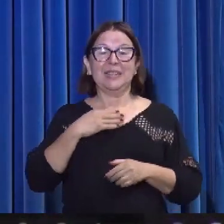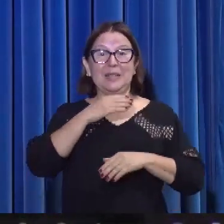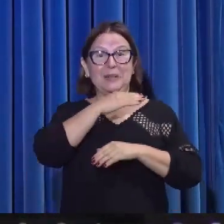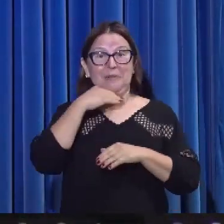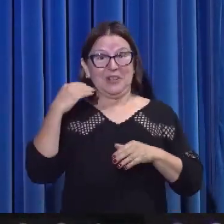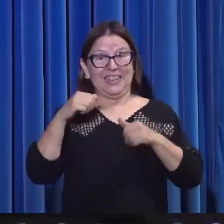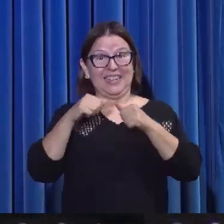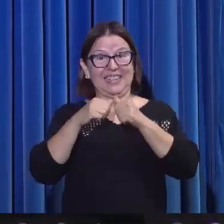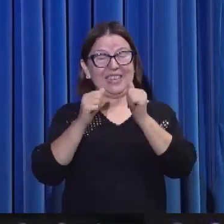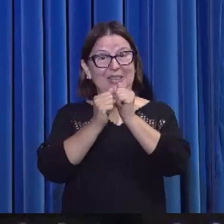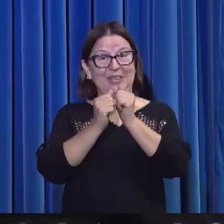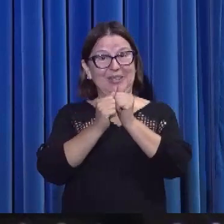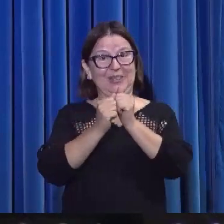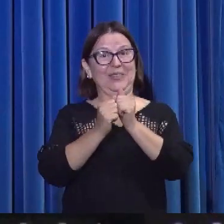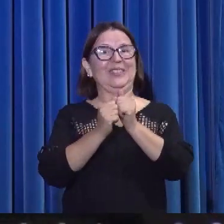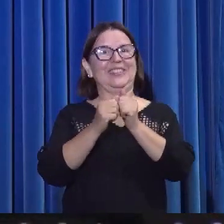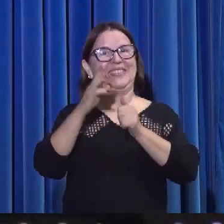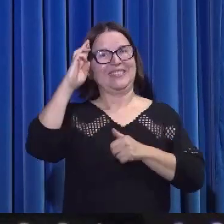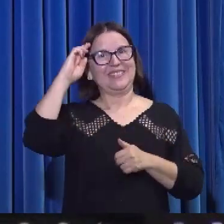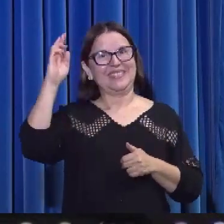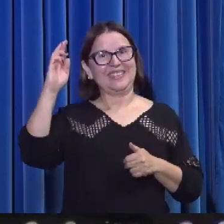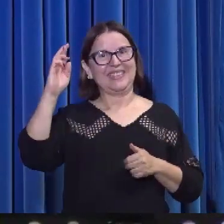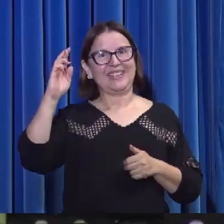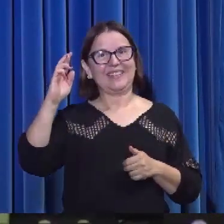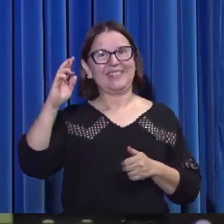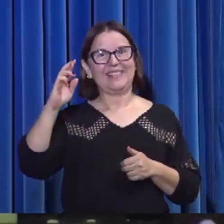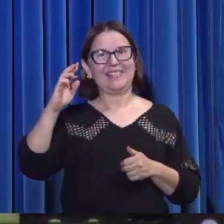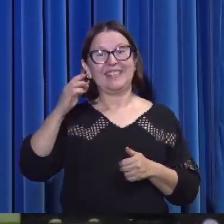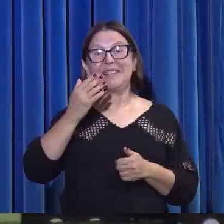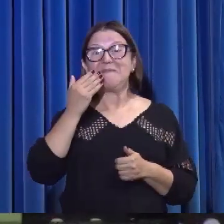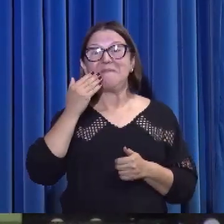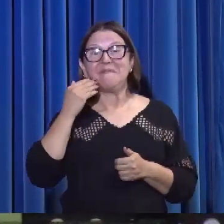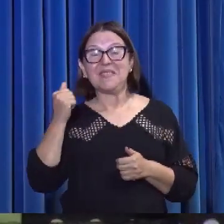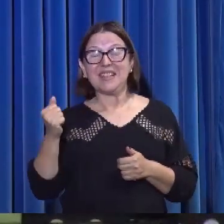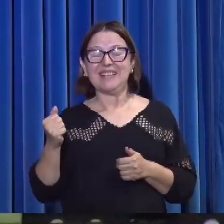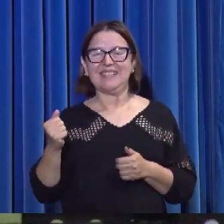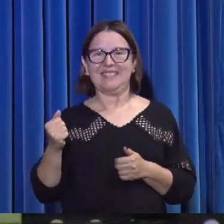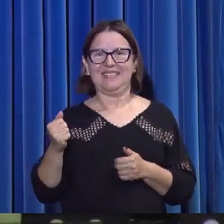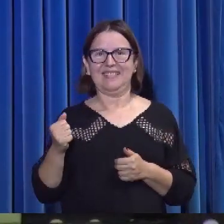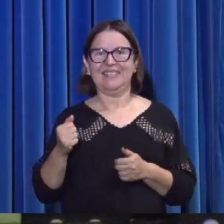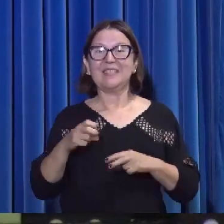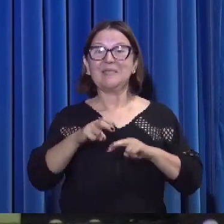O segredo de Paulo está aqui, nessa vida de Cristo habitando nele.